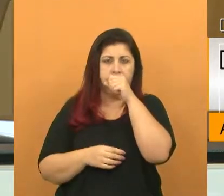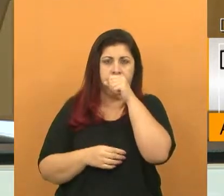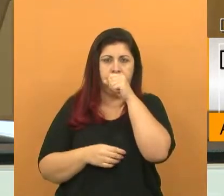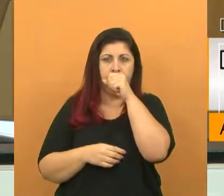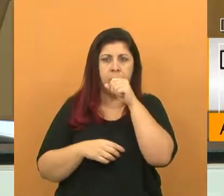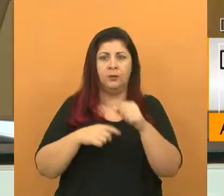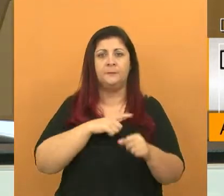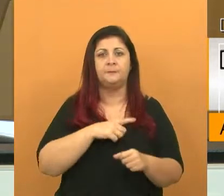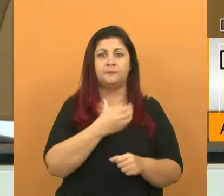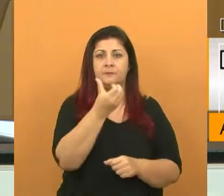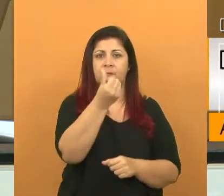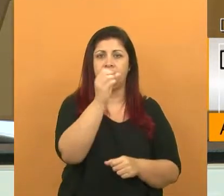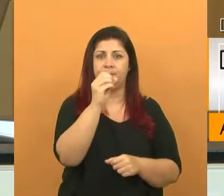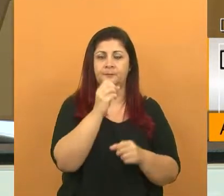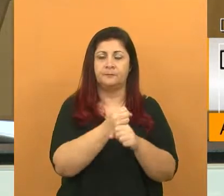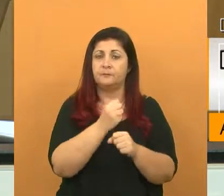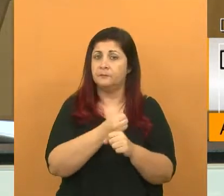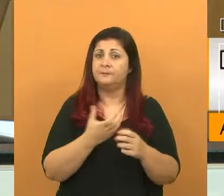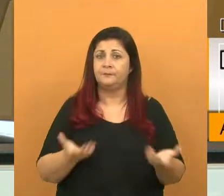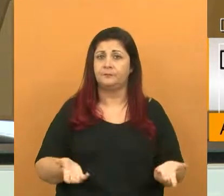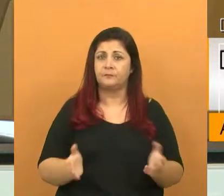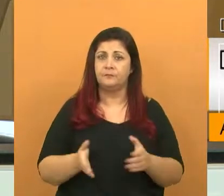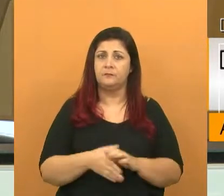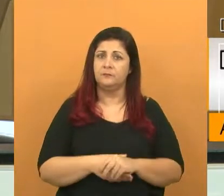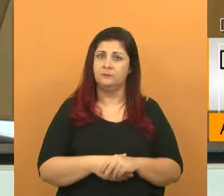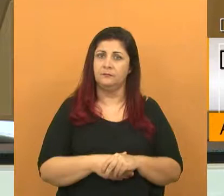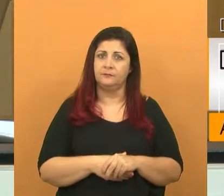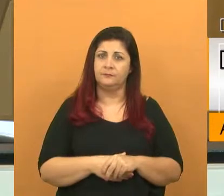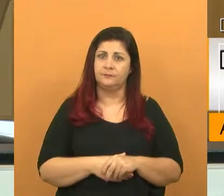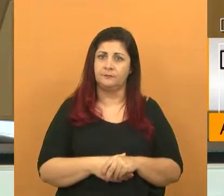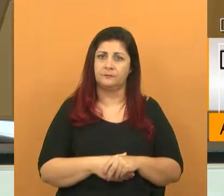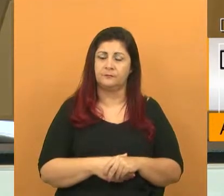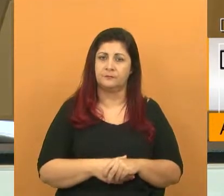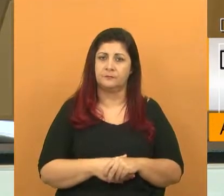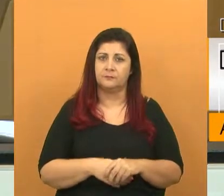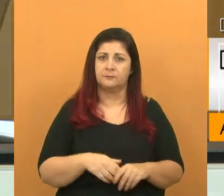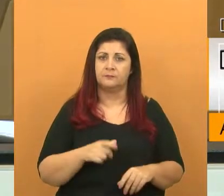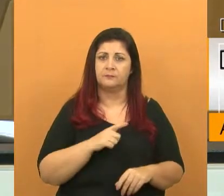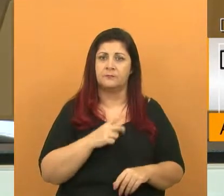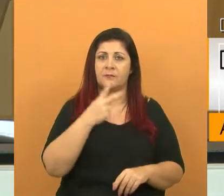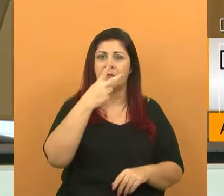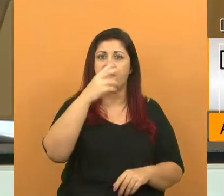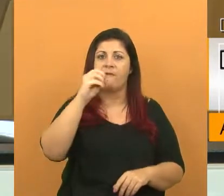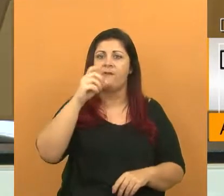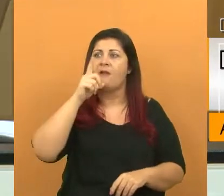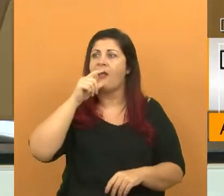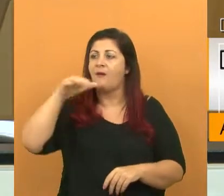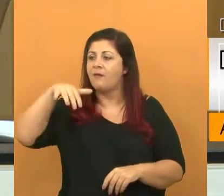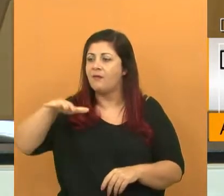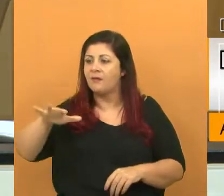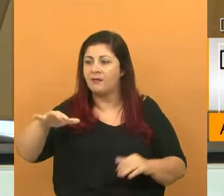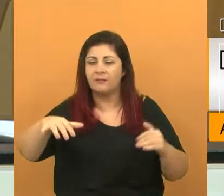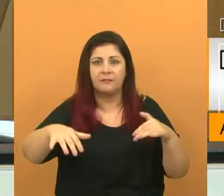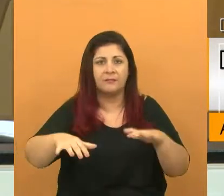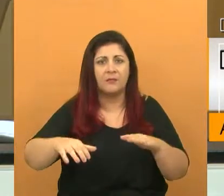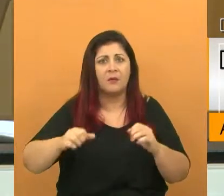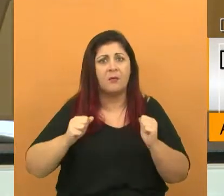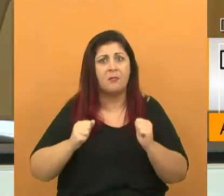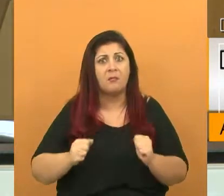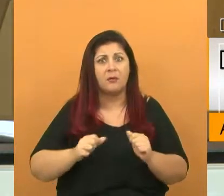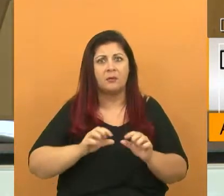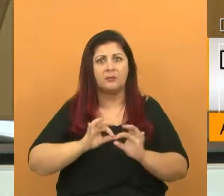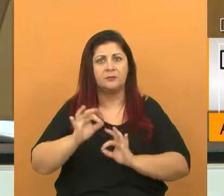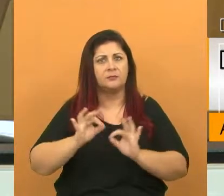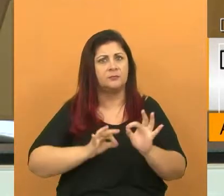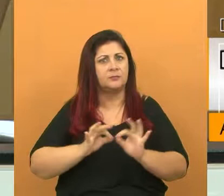dentro do município é tem 20 e nascentes na sua volta então tem tudo para ser restaurado